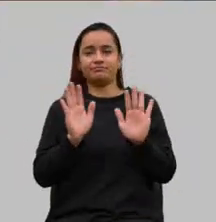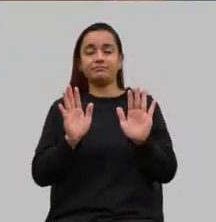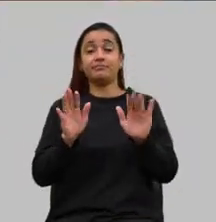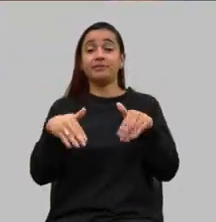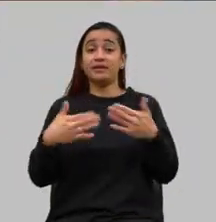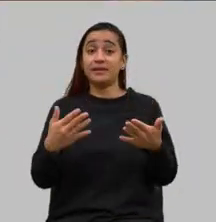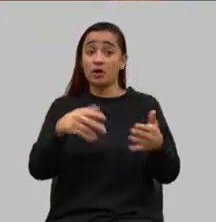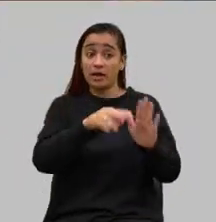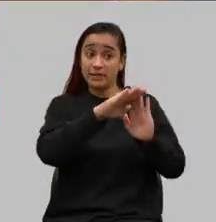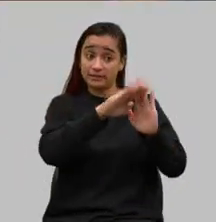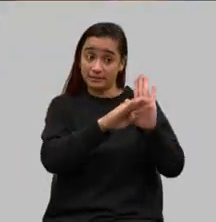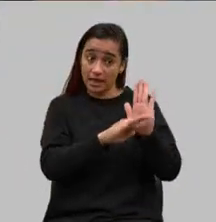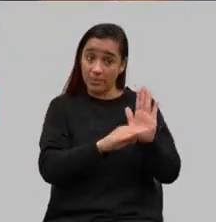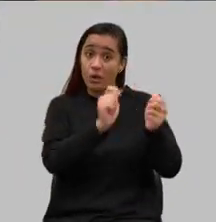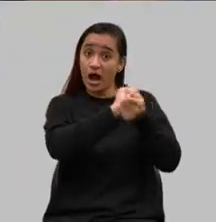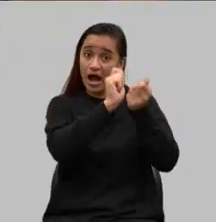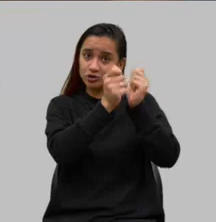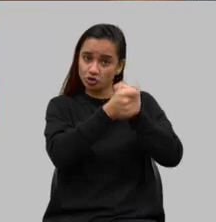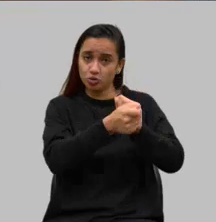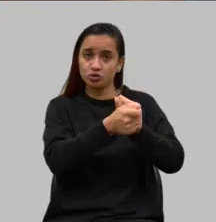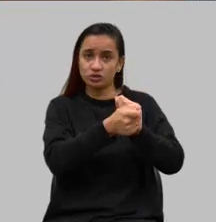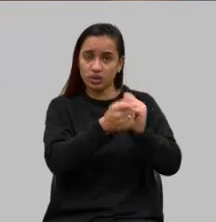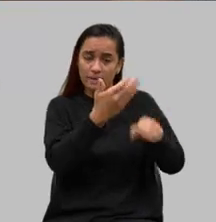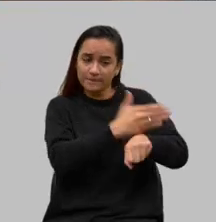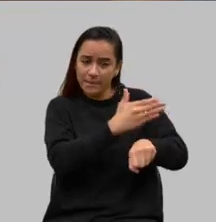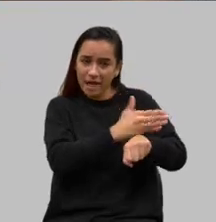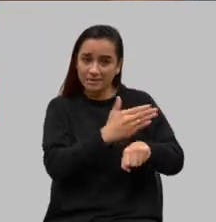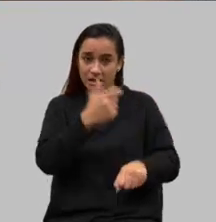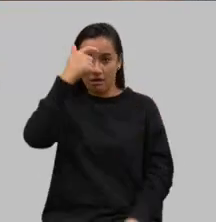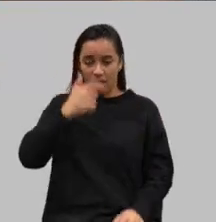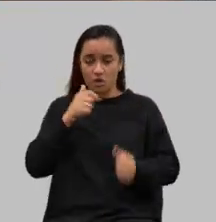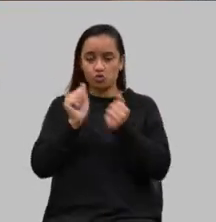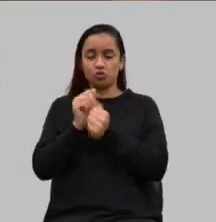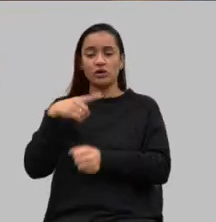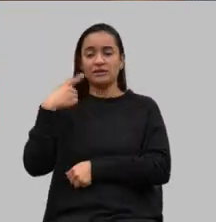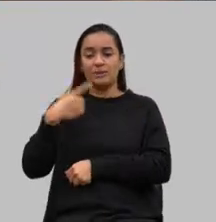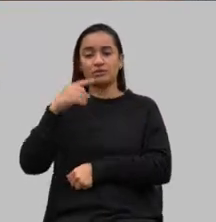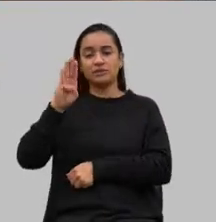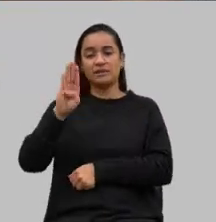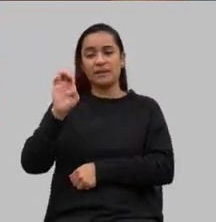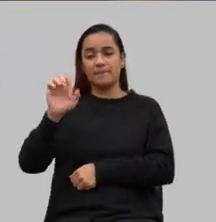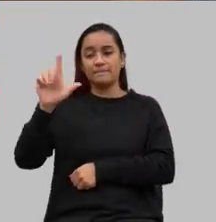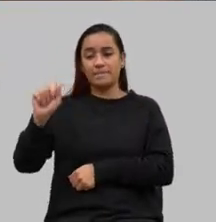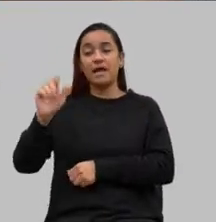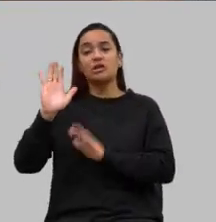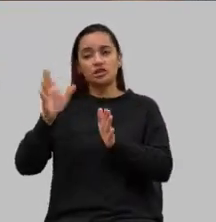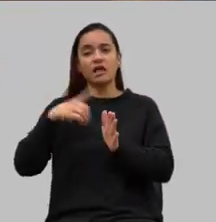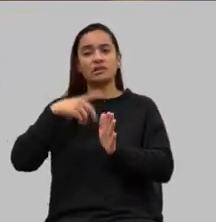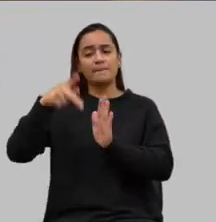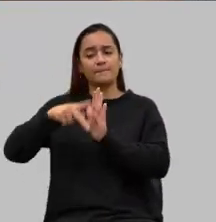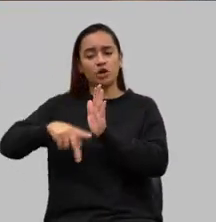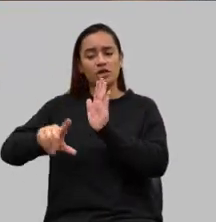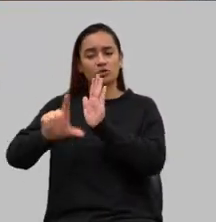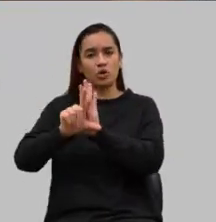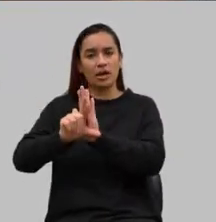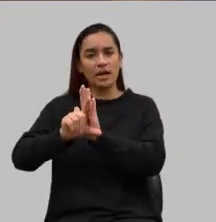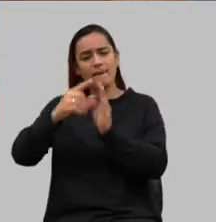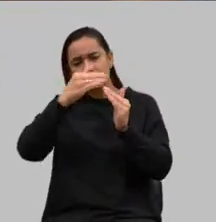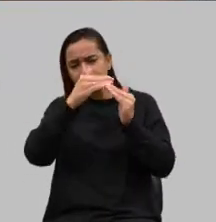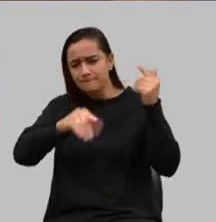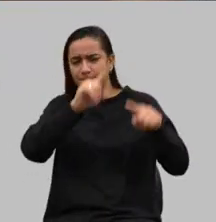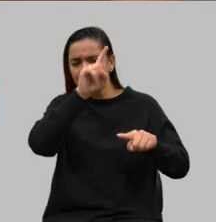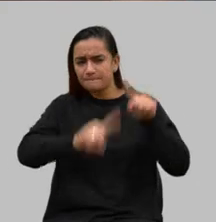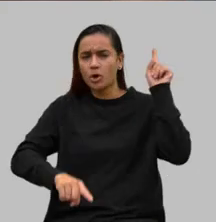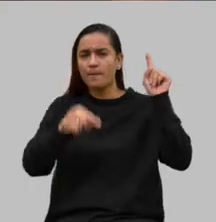citado aqui que nós eu e deputada Bela temos projeto de lei para proibir esse termo de ajuste de Conduta virou sim um